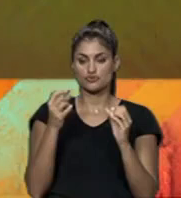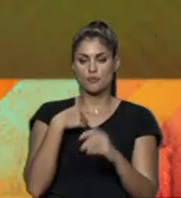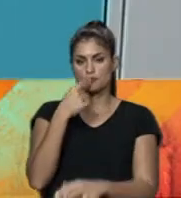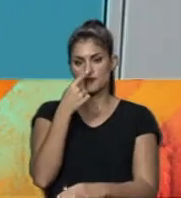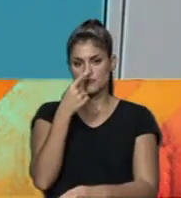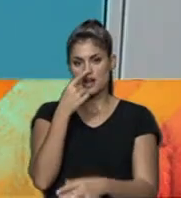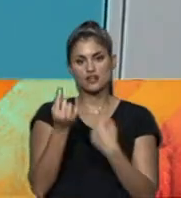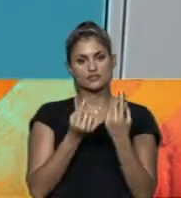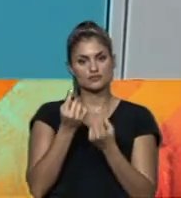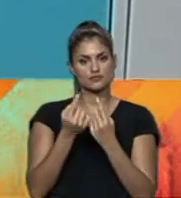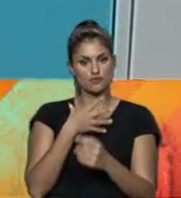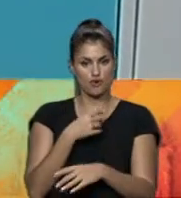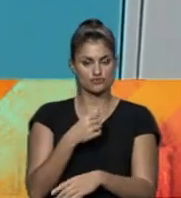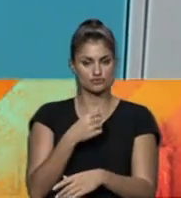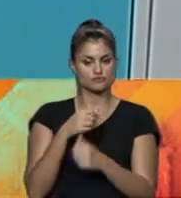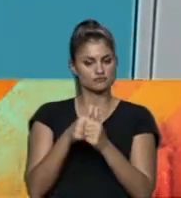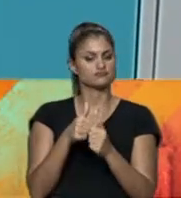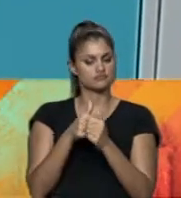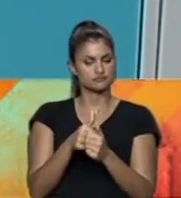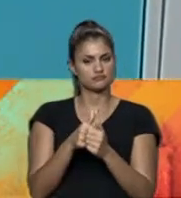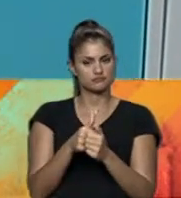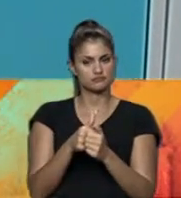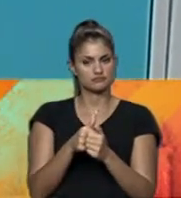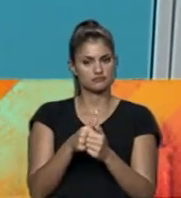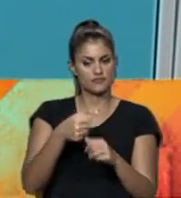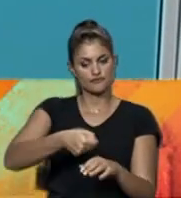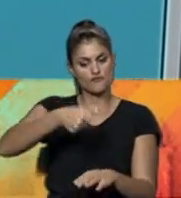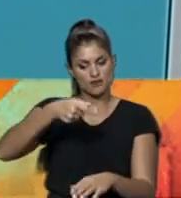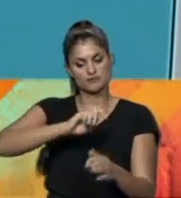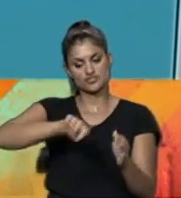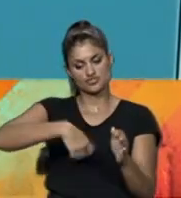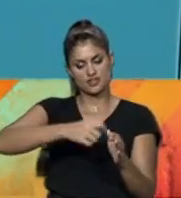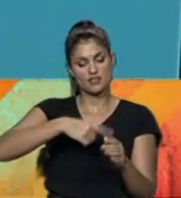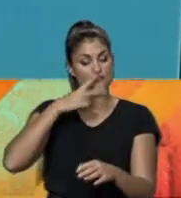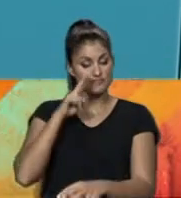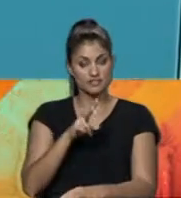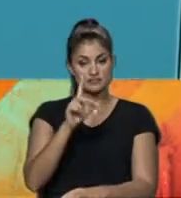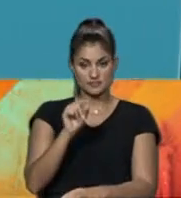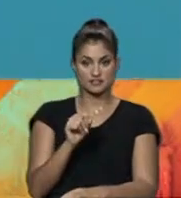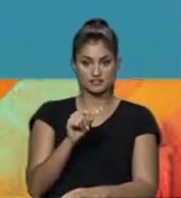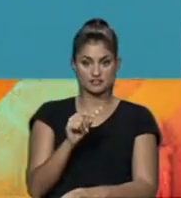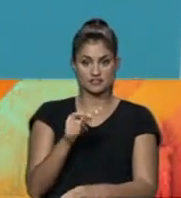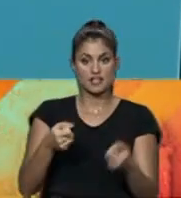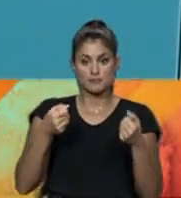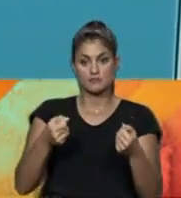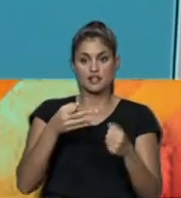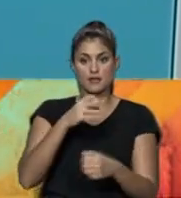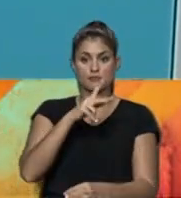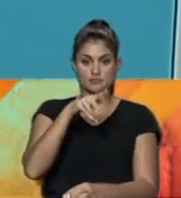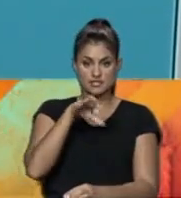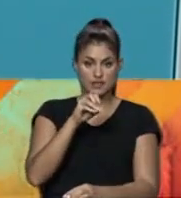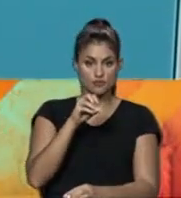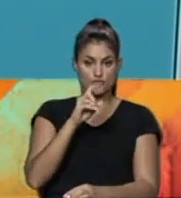prefiro, de vez em quando, porque eu gosto de ir acompanhando, gosto de tirar o texto, gosto de mexer, gosto de ver. E a panela de pressão limita um bocadinho essa